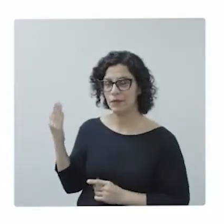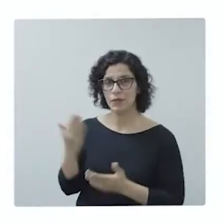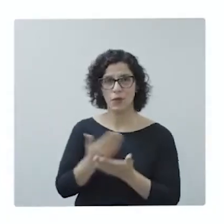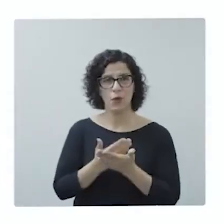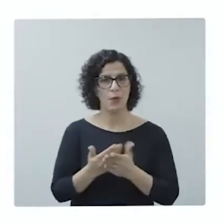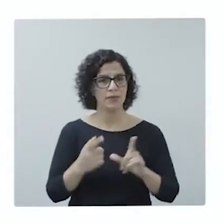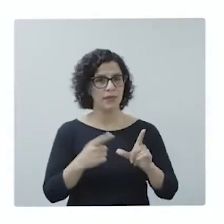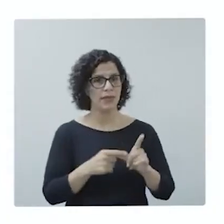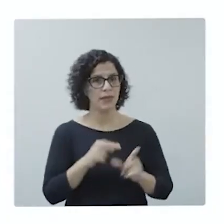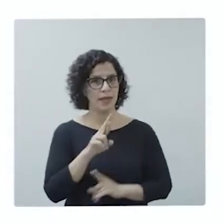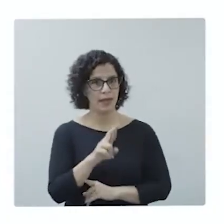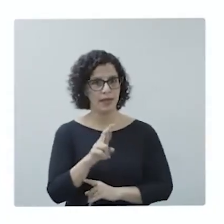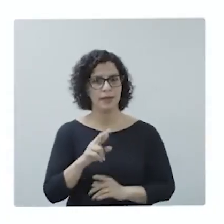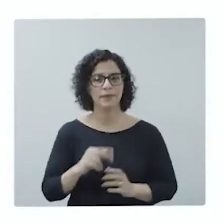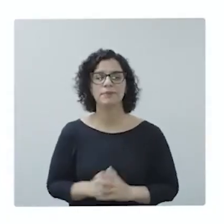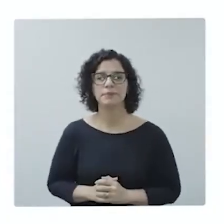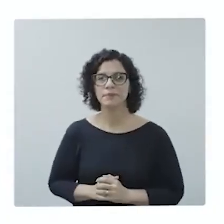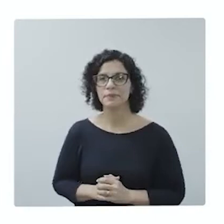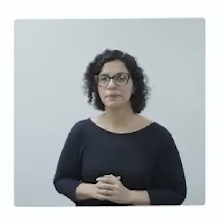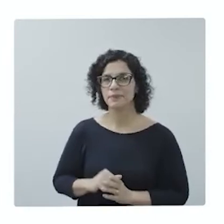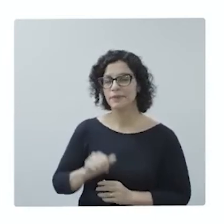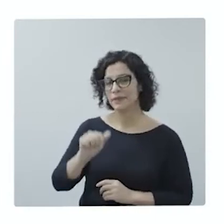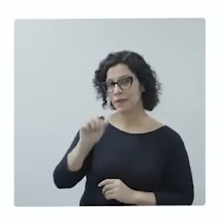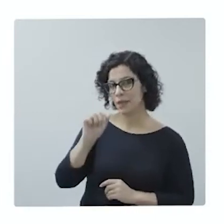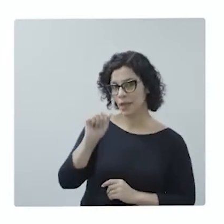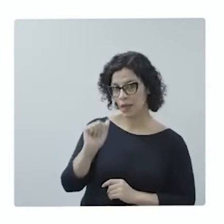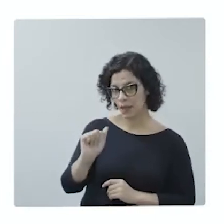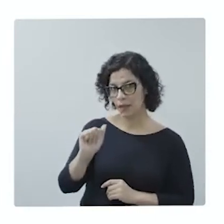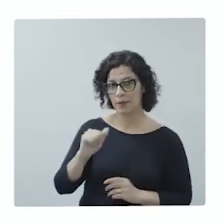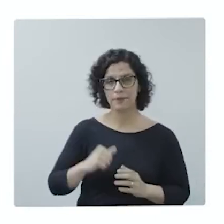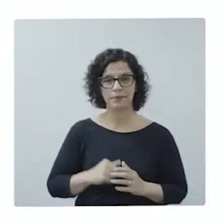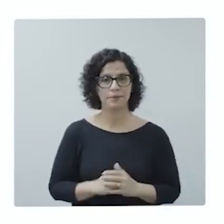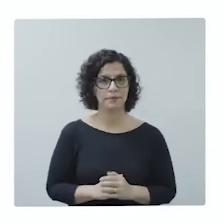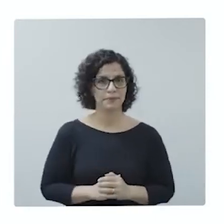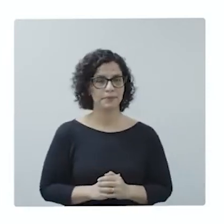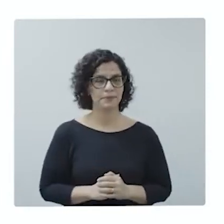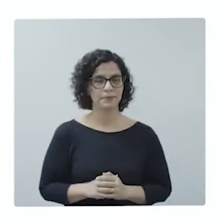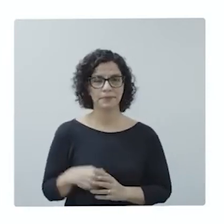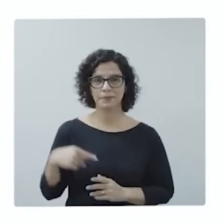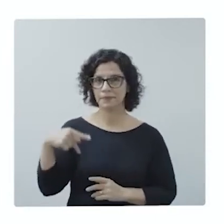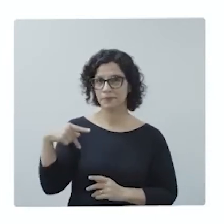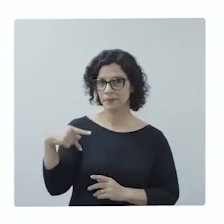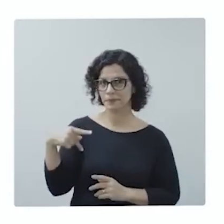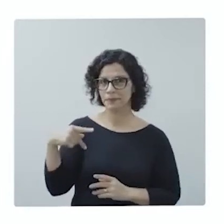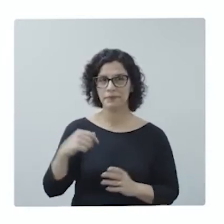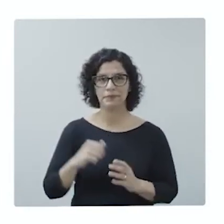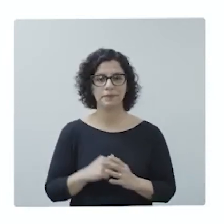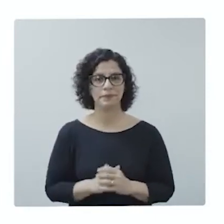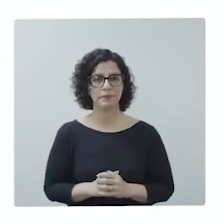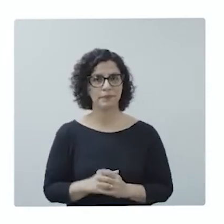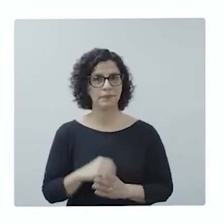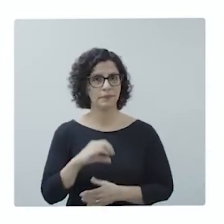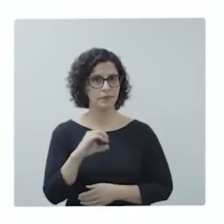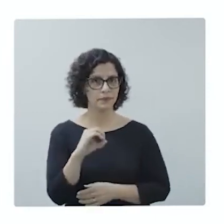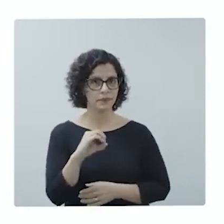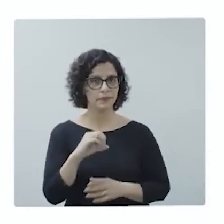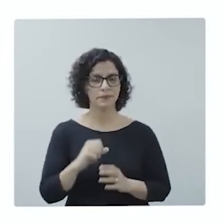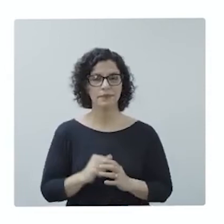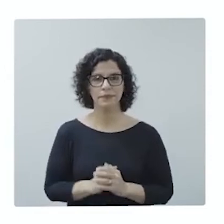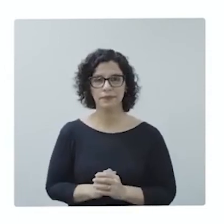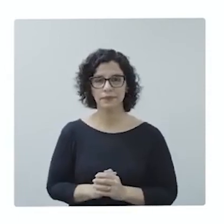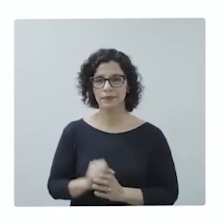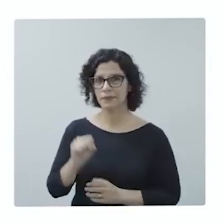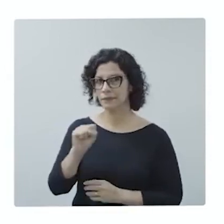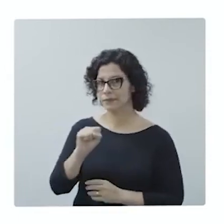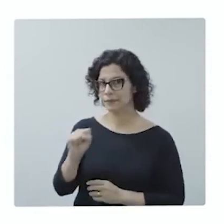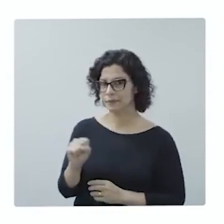raposa. Raposa começa com a letrinha R, depois vem a letrinha A, a letrinha P,